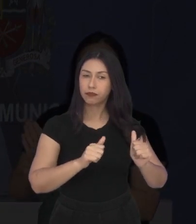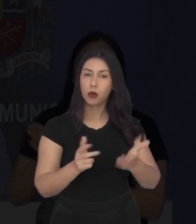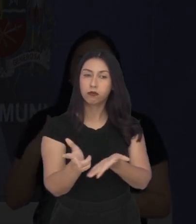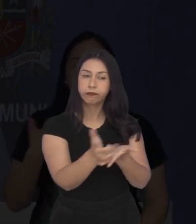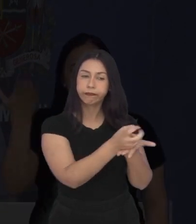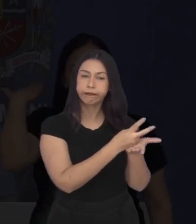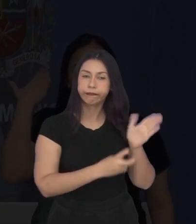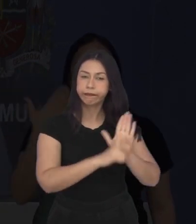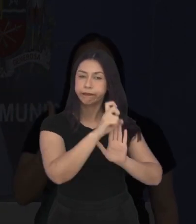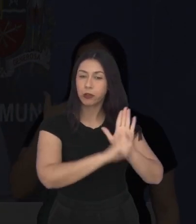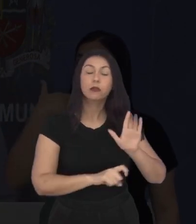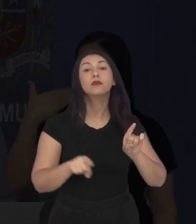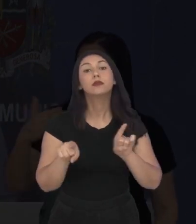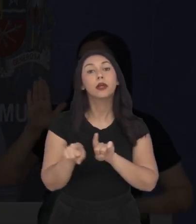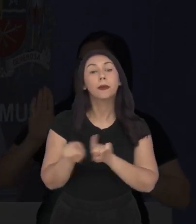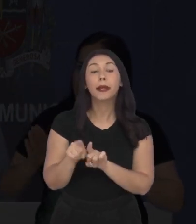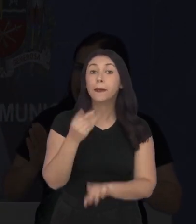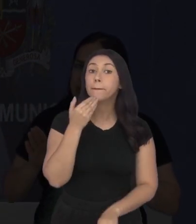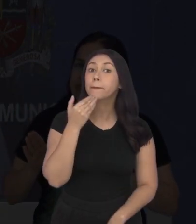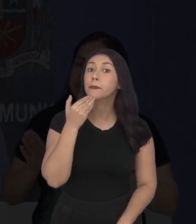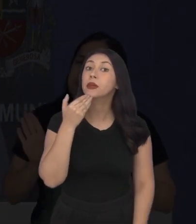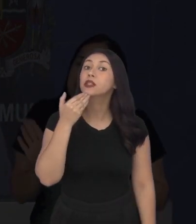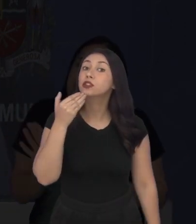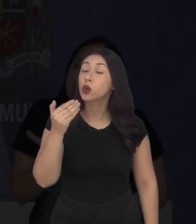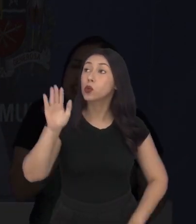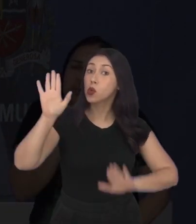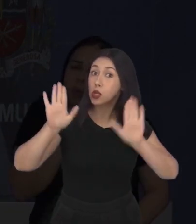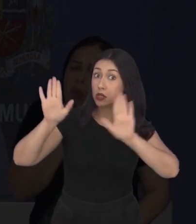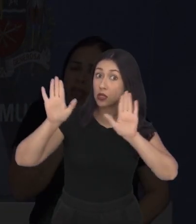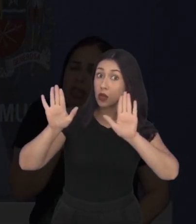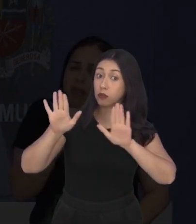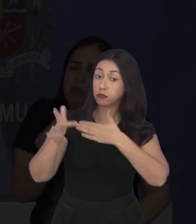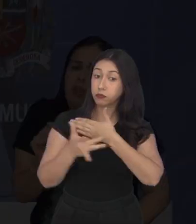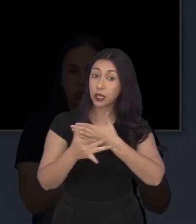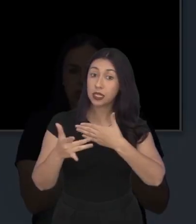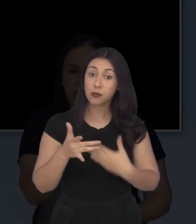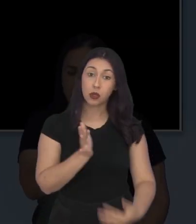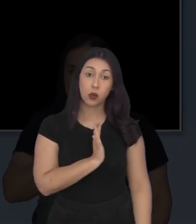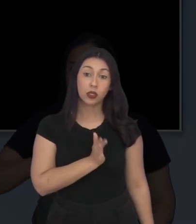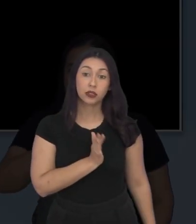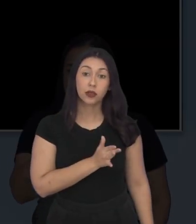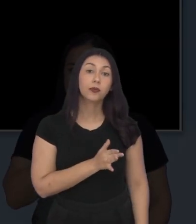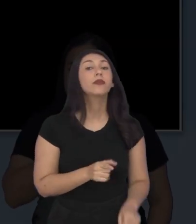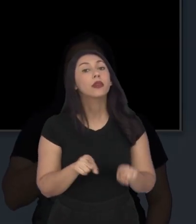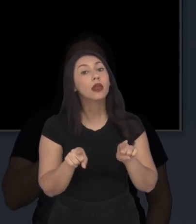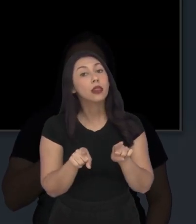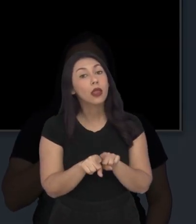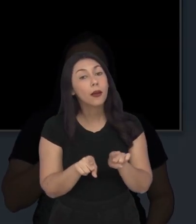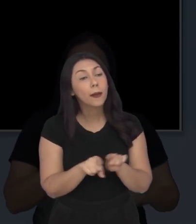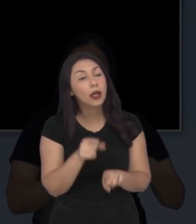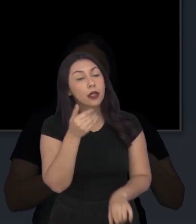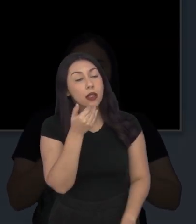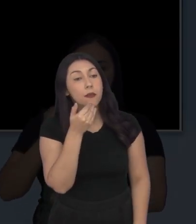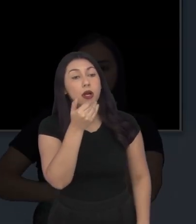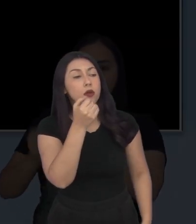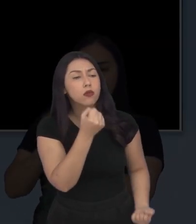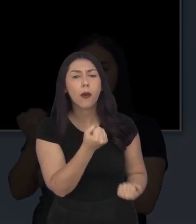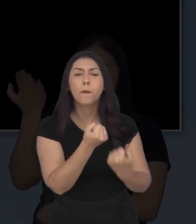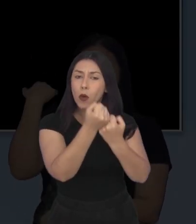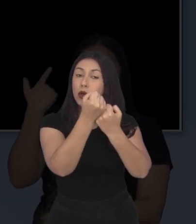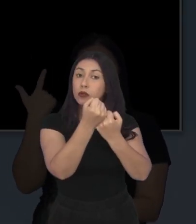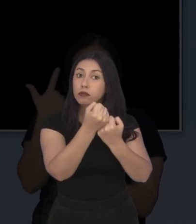comunidade. Se no seu bairro está tendo vários casos de dengue, de repente você começa a ter febre, dor no corpo,